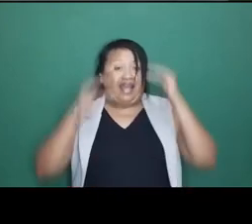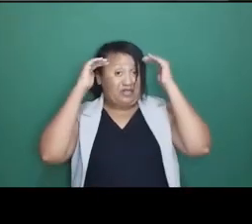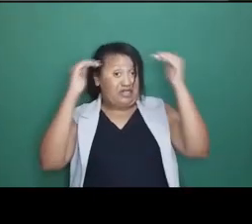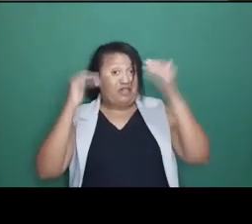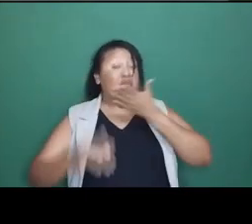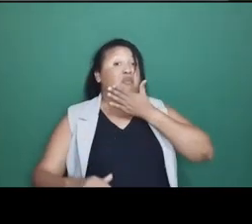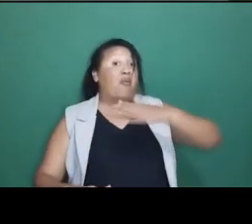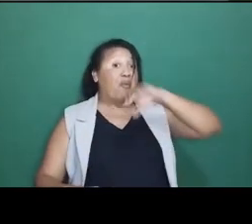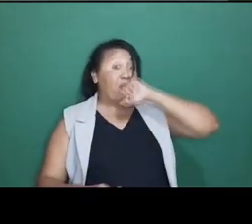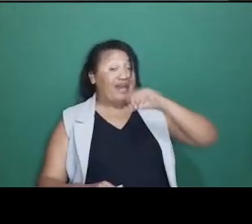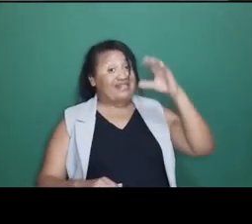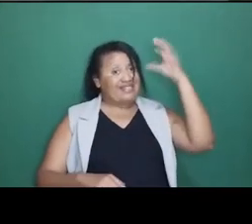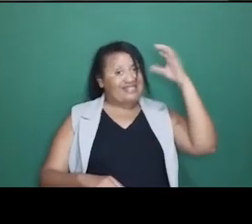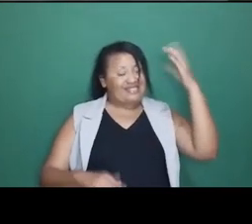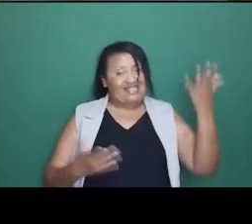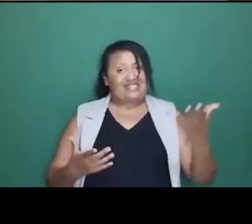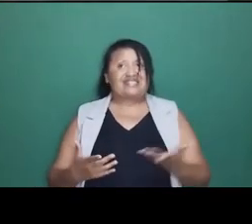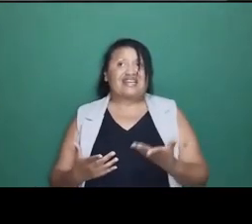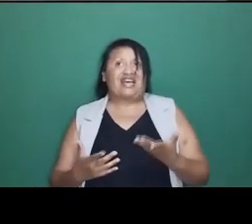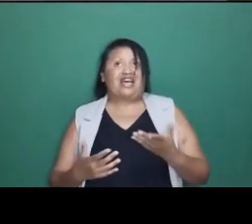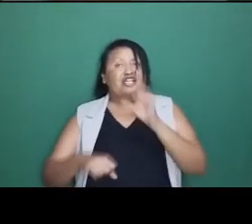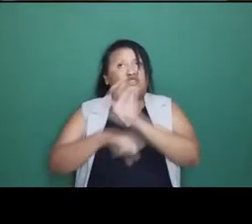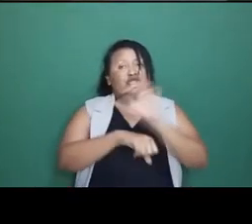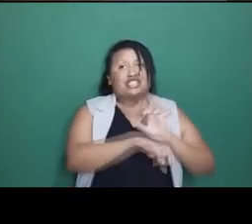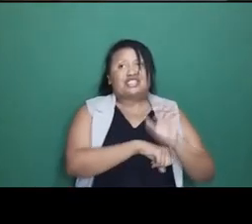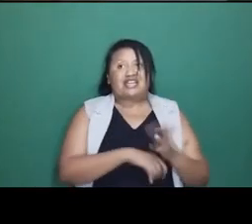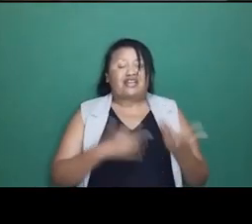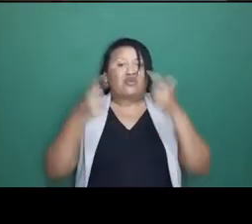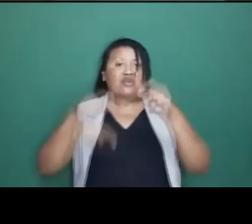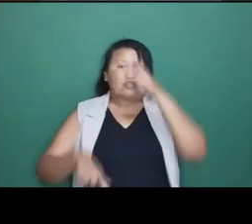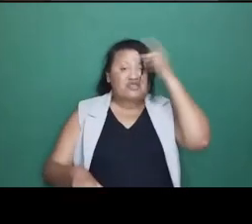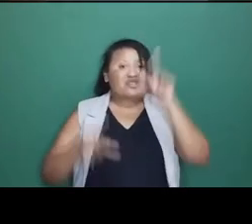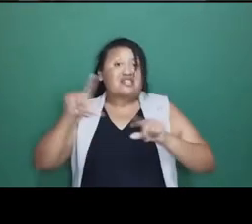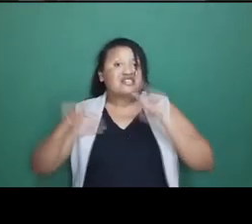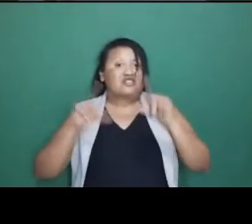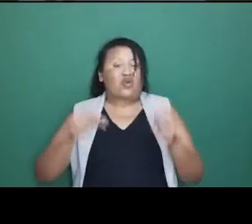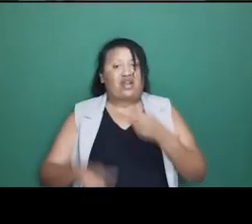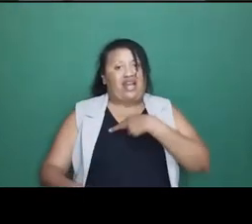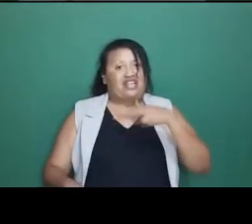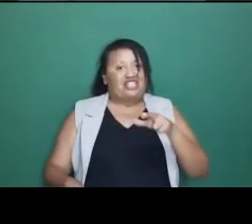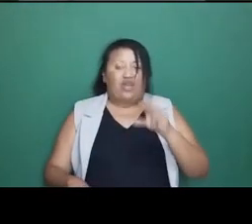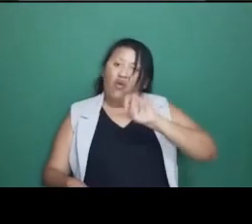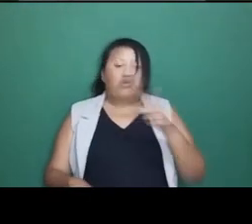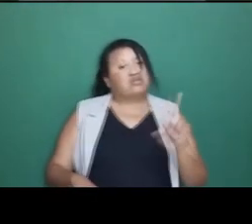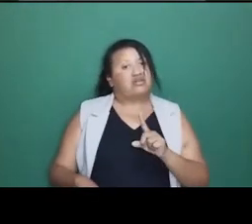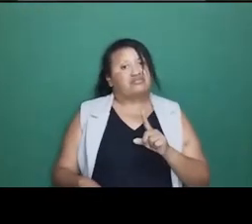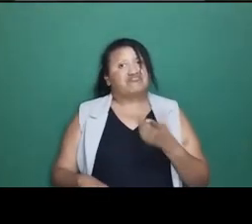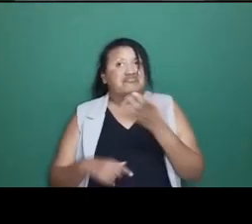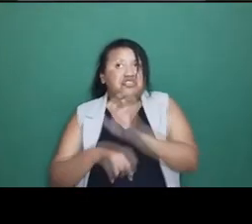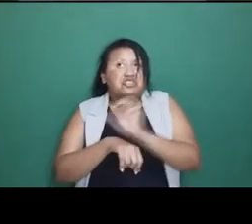do Estado Laico vamos dizer assim do estado do estado